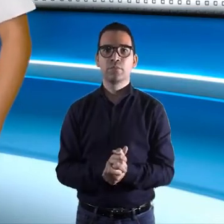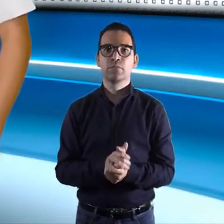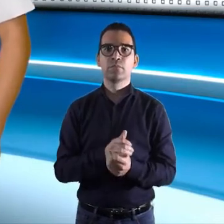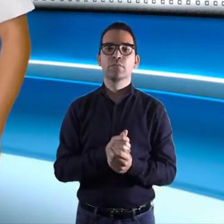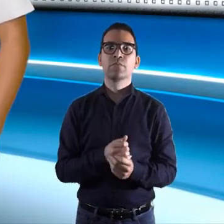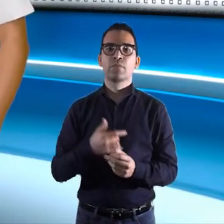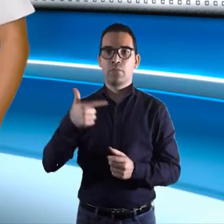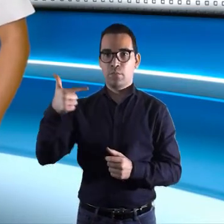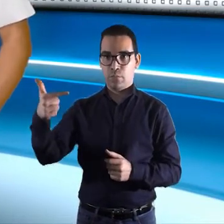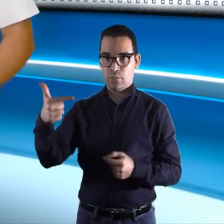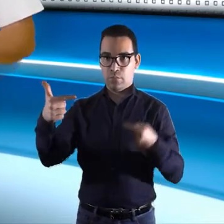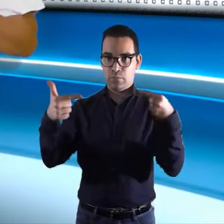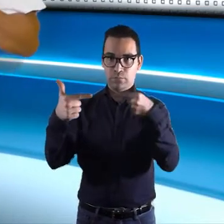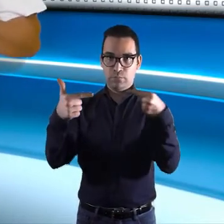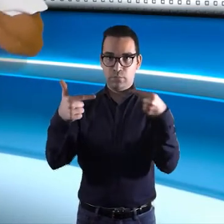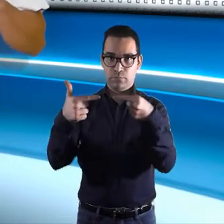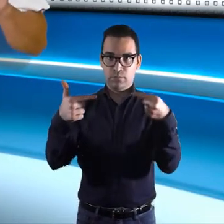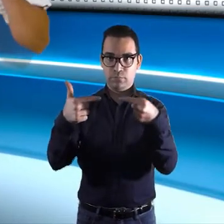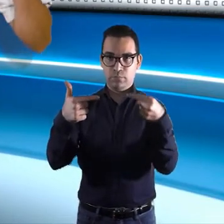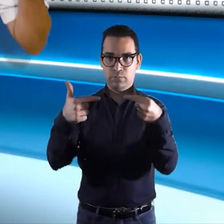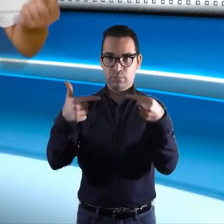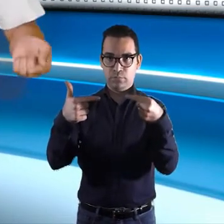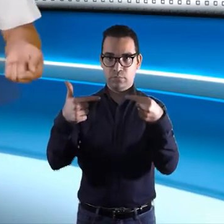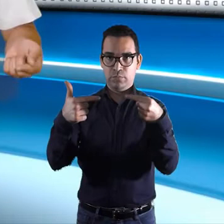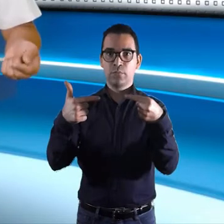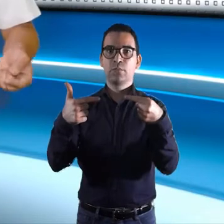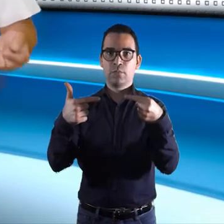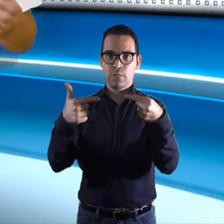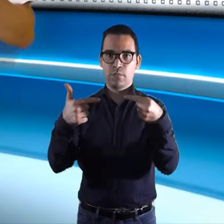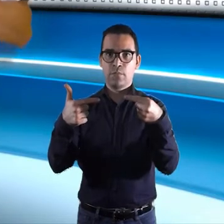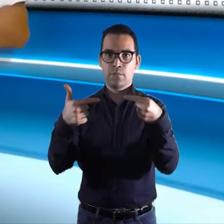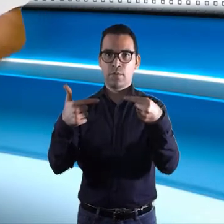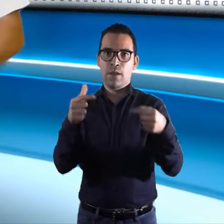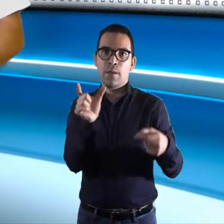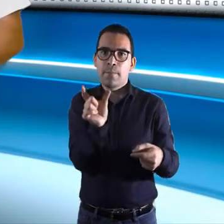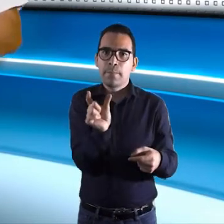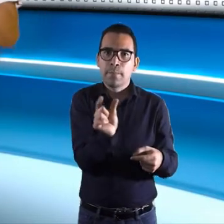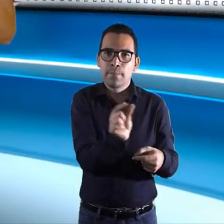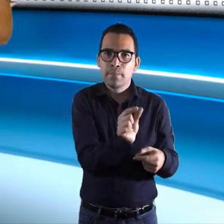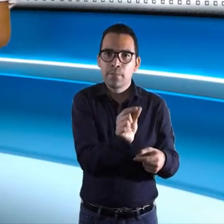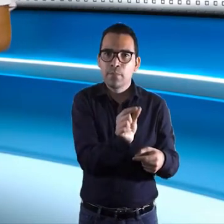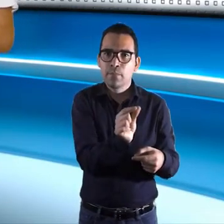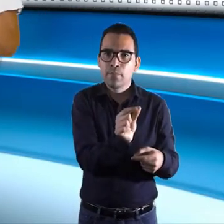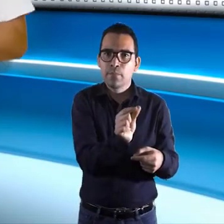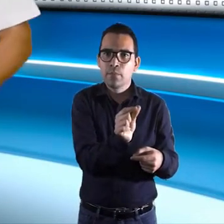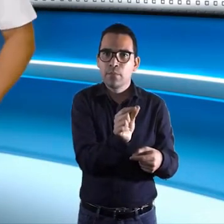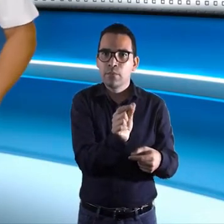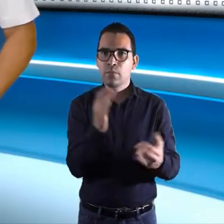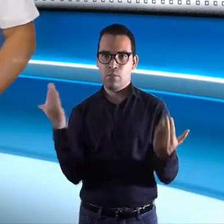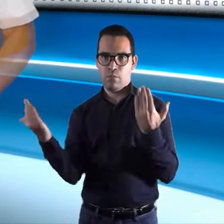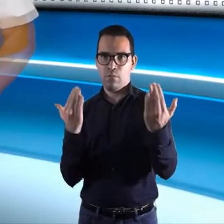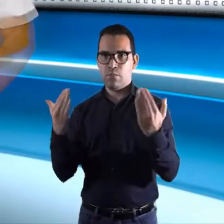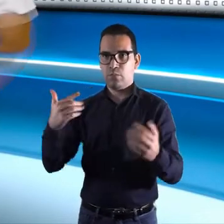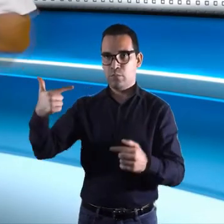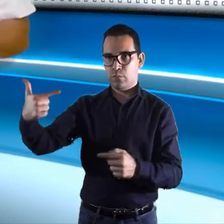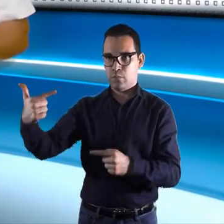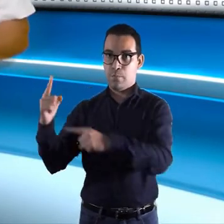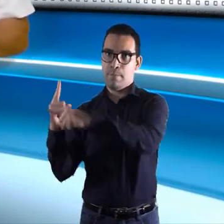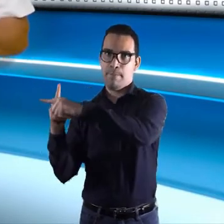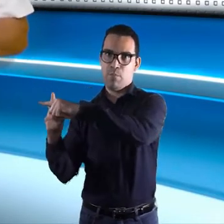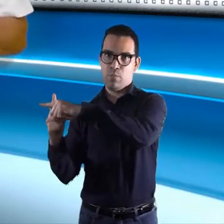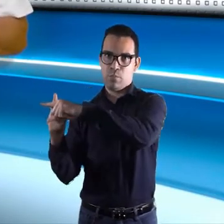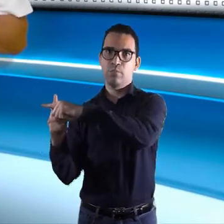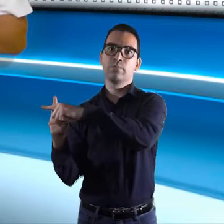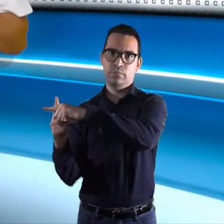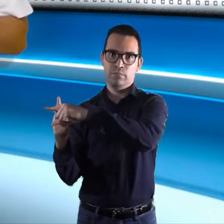2 negativo, ele é menor do que 2 positivo. Então, com